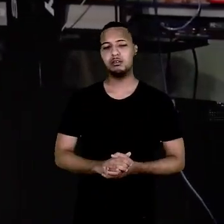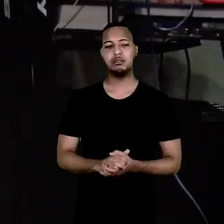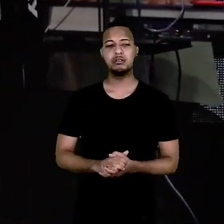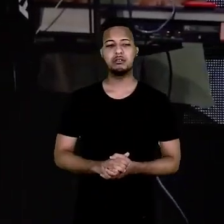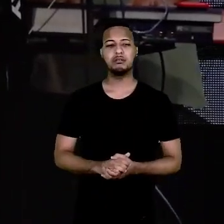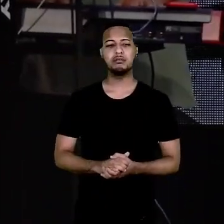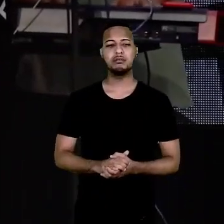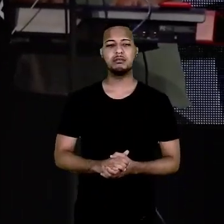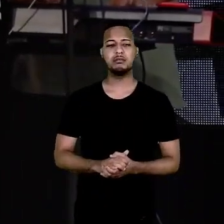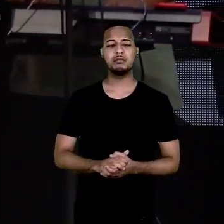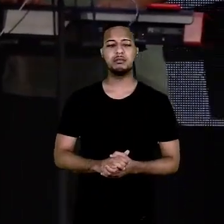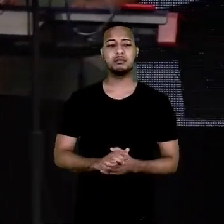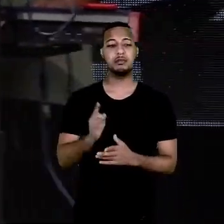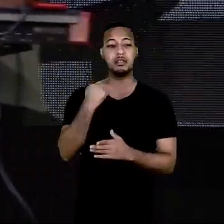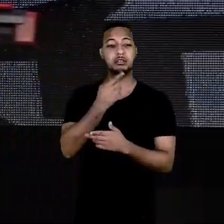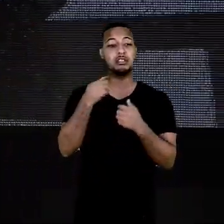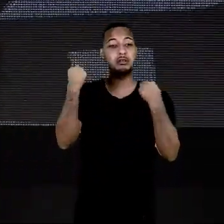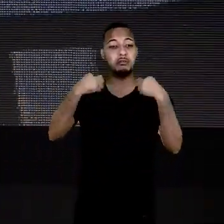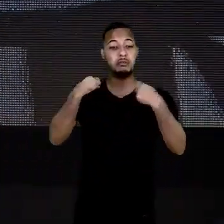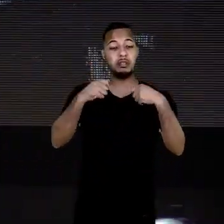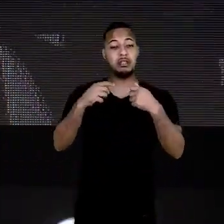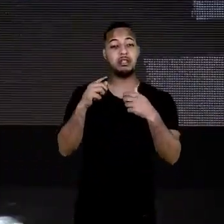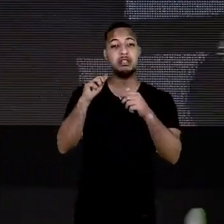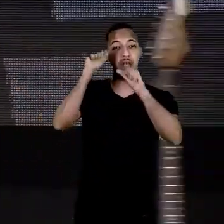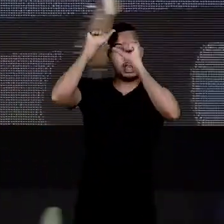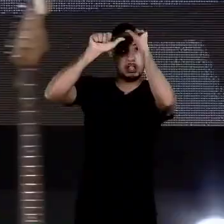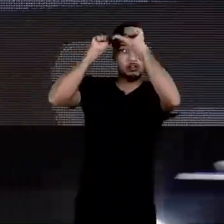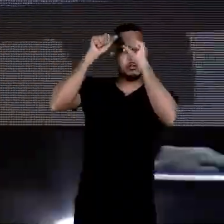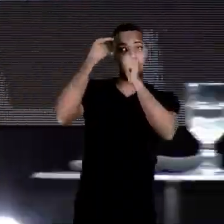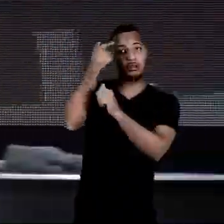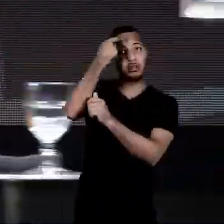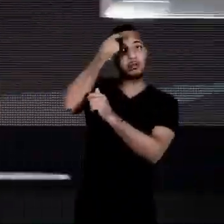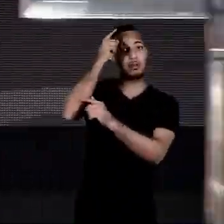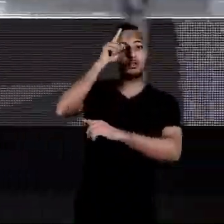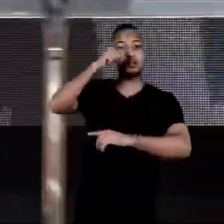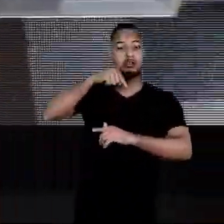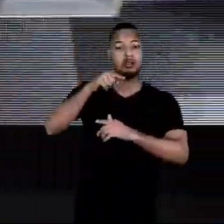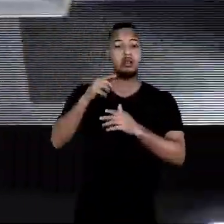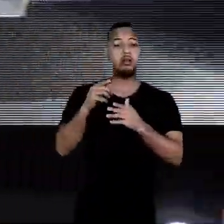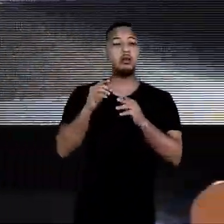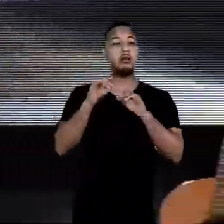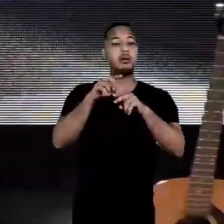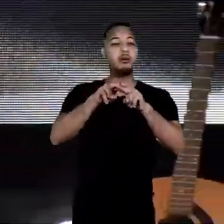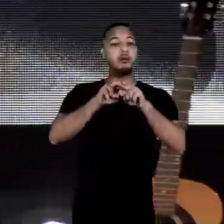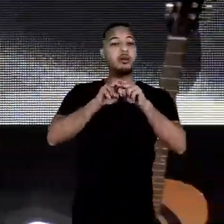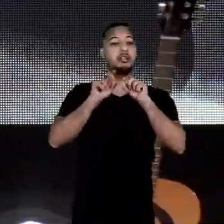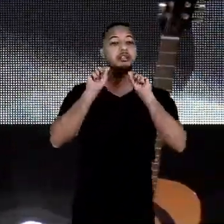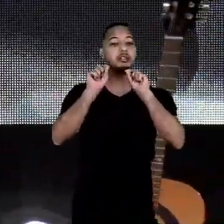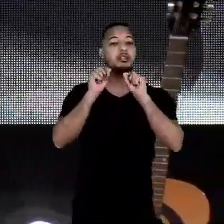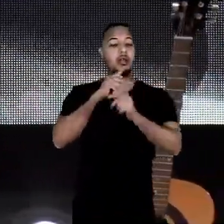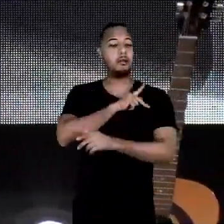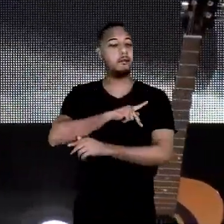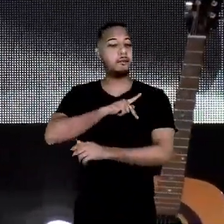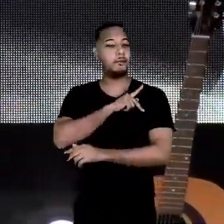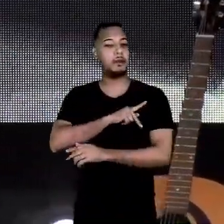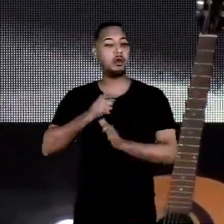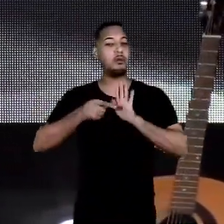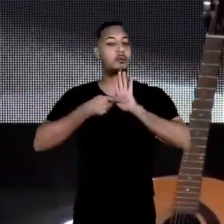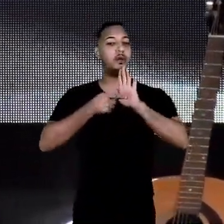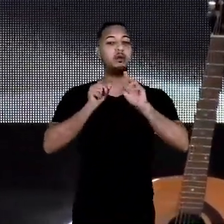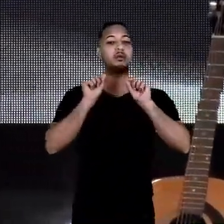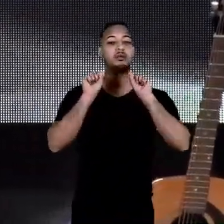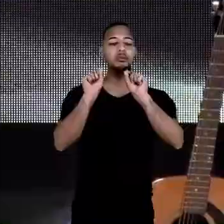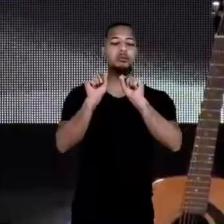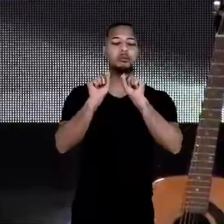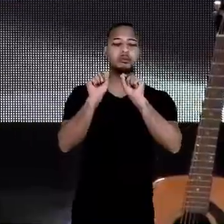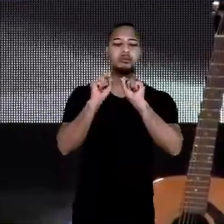Mas a gente precisa mudar a nossa mente. Por isso que Paulo está trazendo esse conceito, dizendo assim: olha,